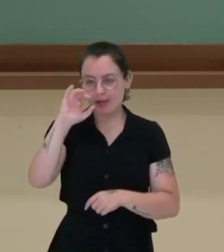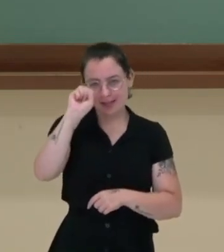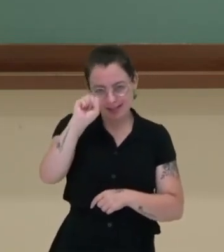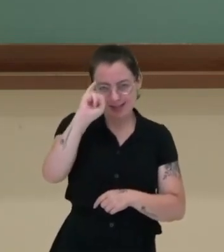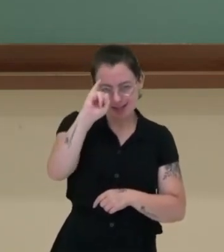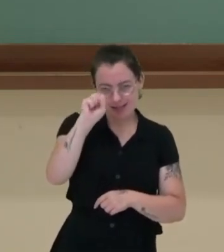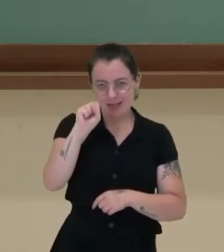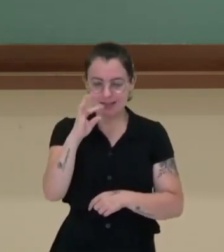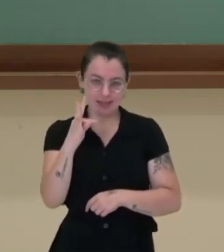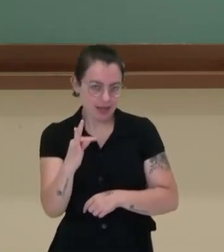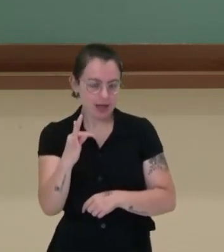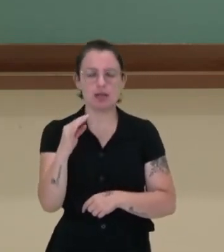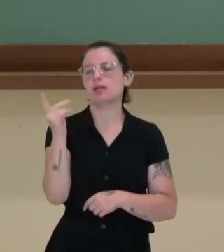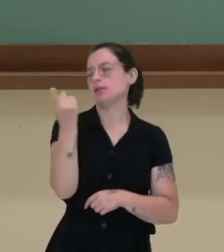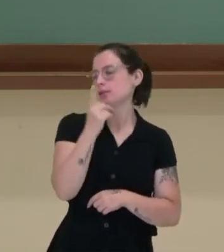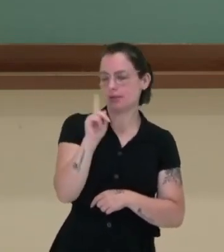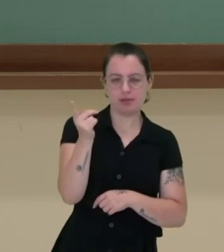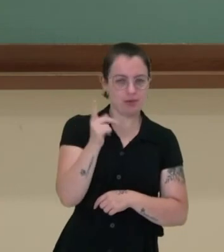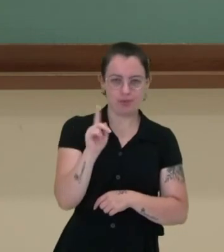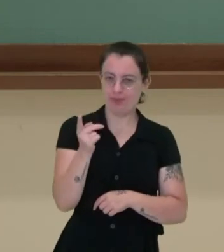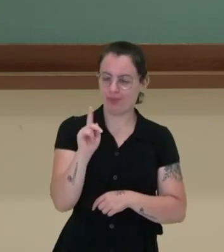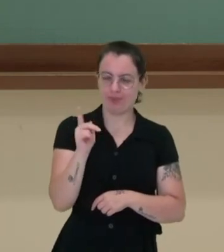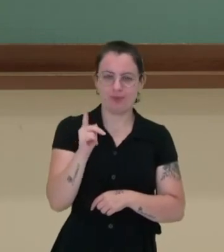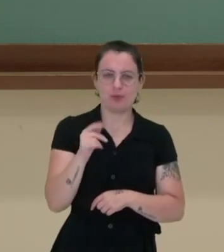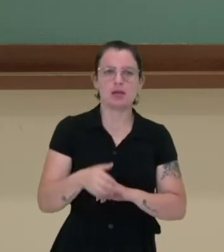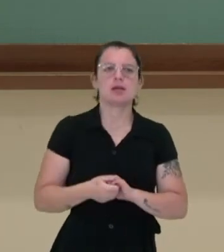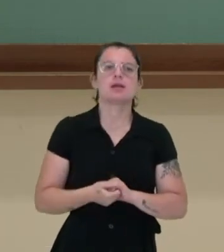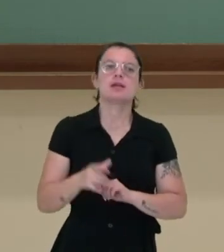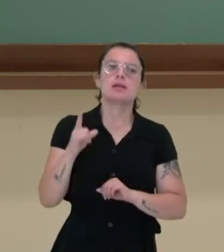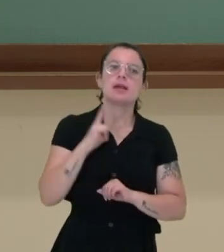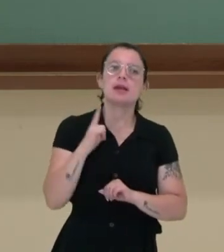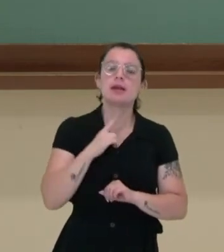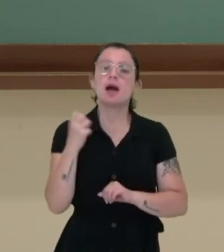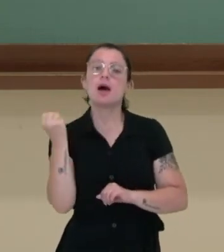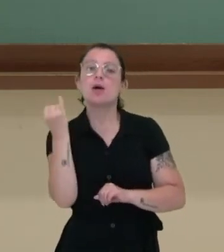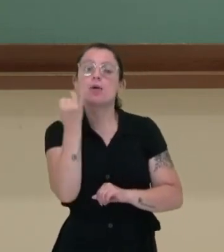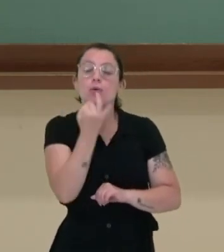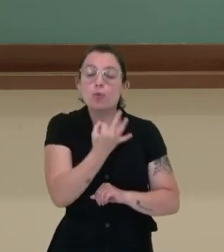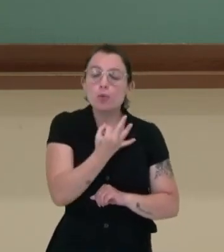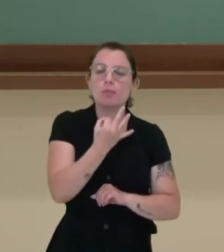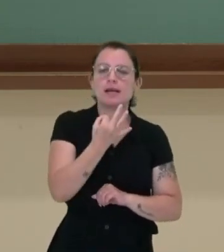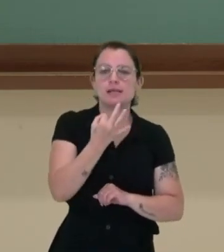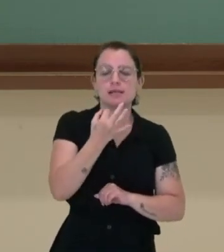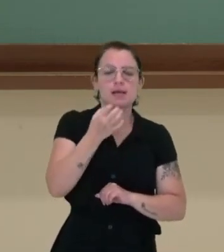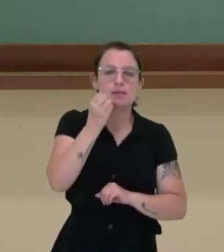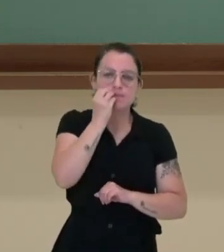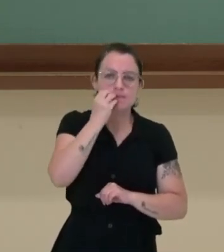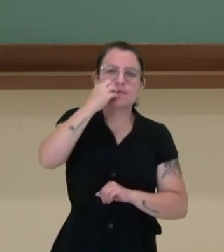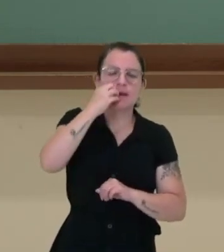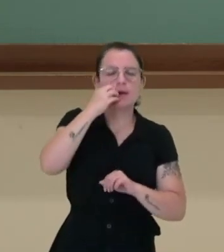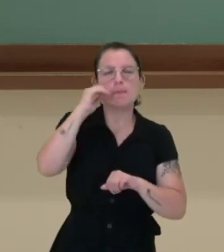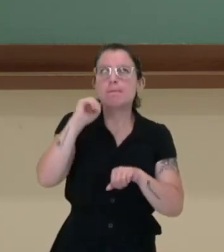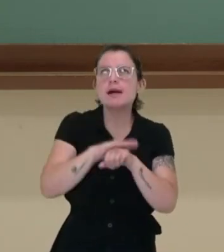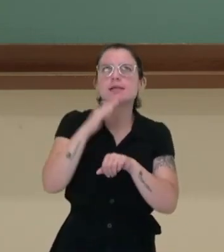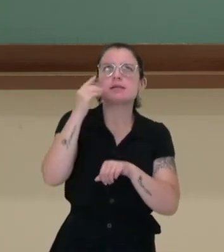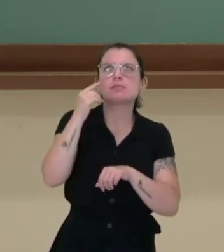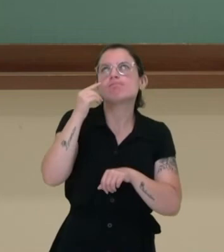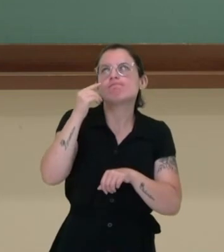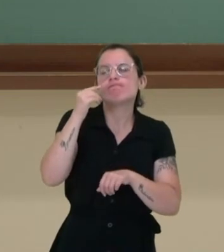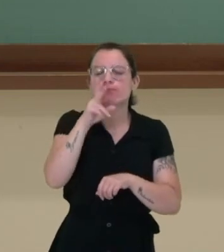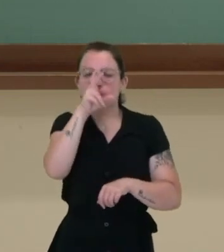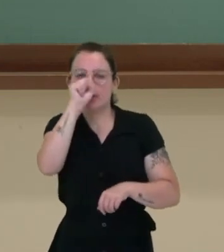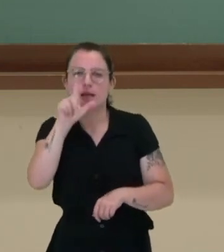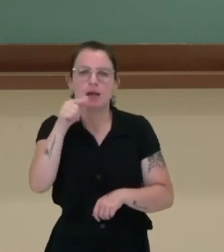ato sexual que ela é transmitida. Tem herpes, principalmente a herpes labial, que pode também ser genético,